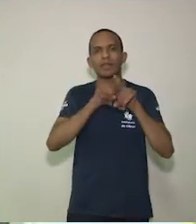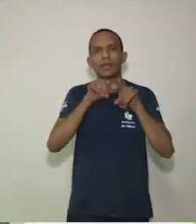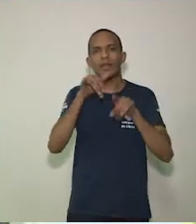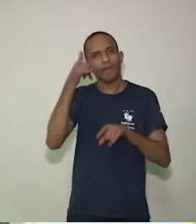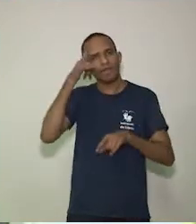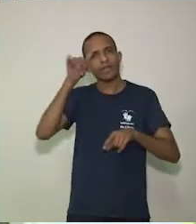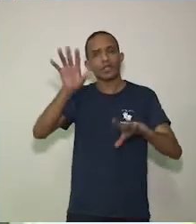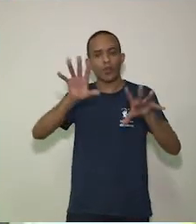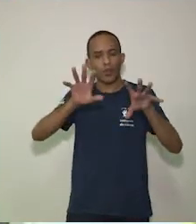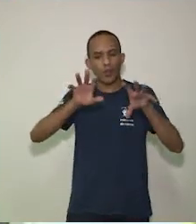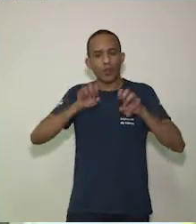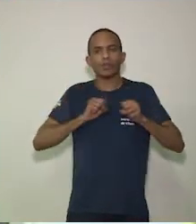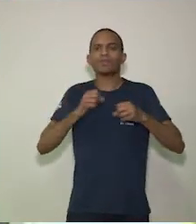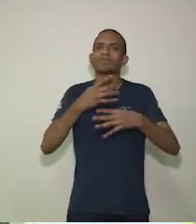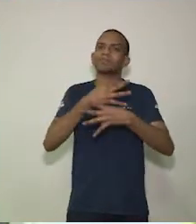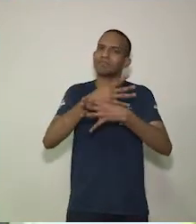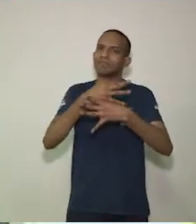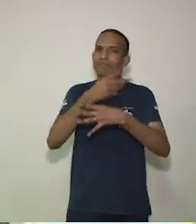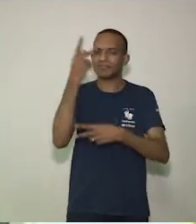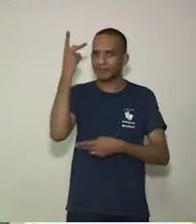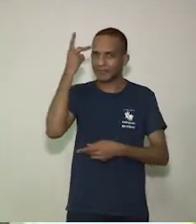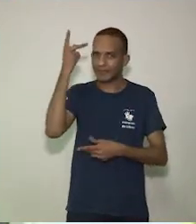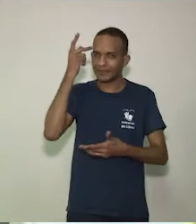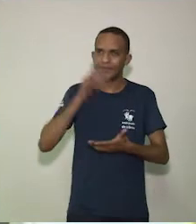imunização na cidade de São Paulo.